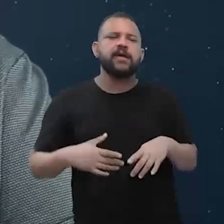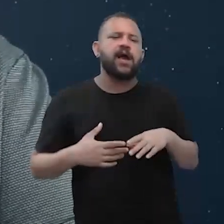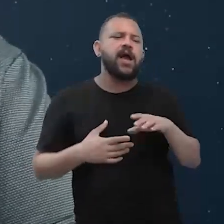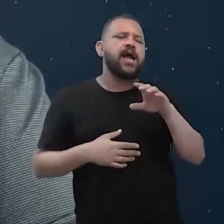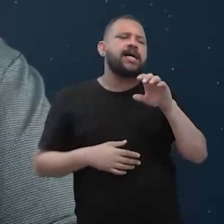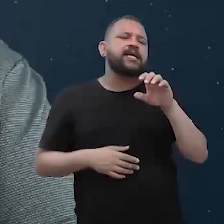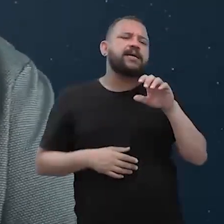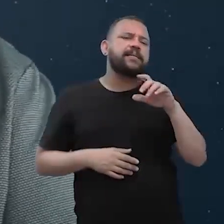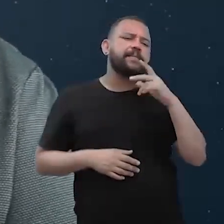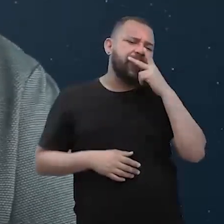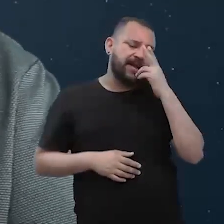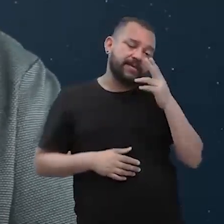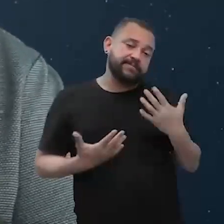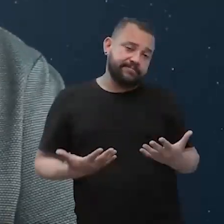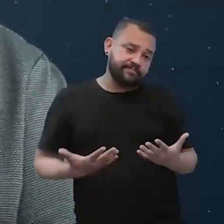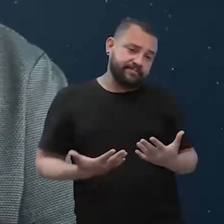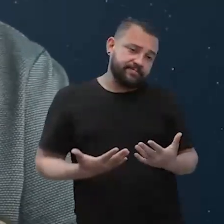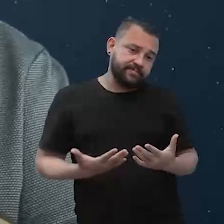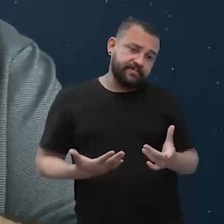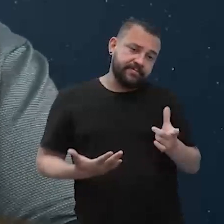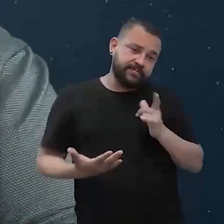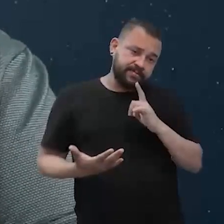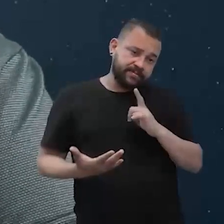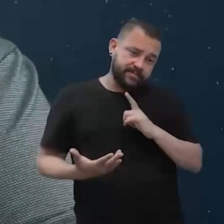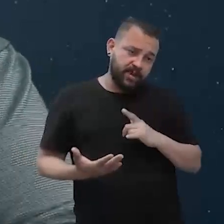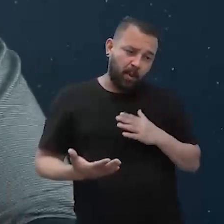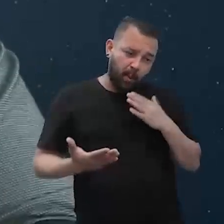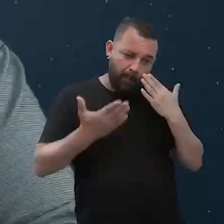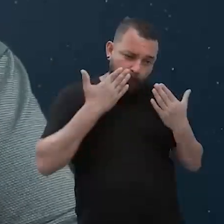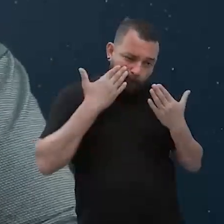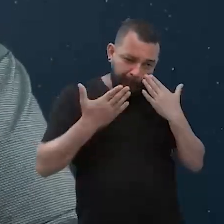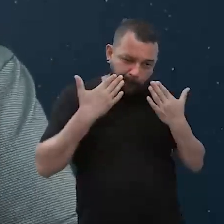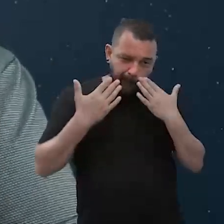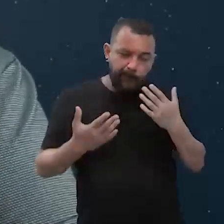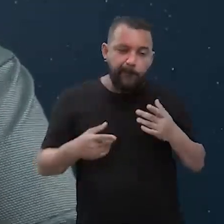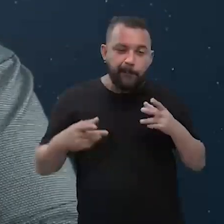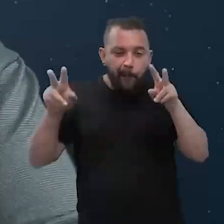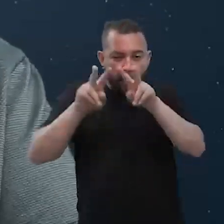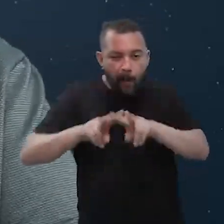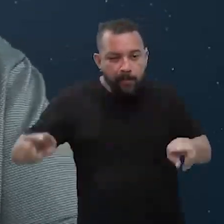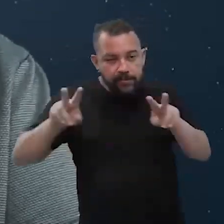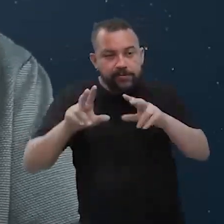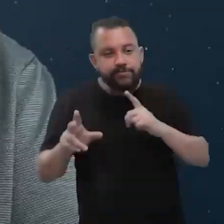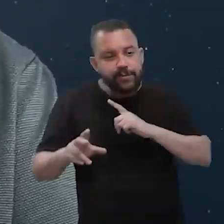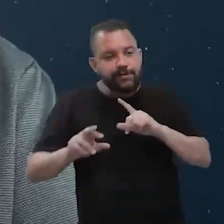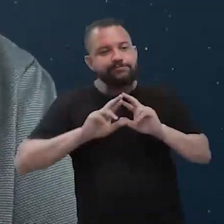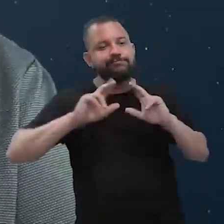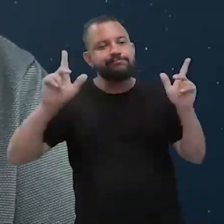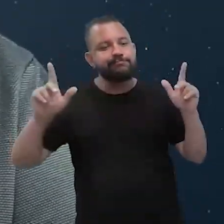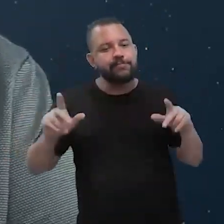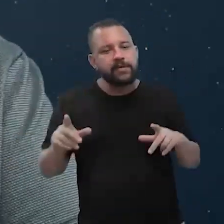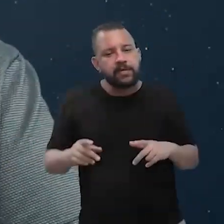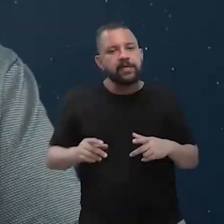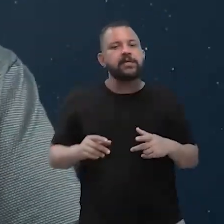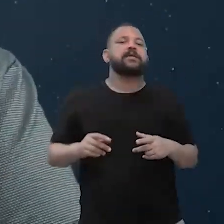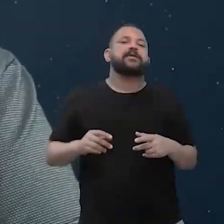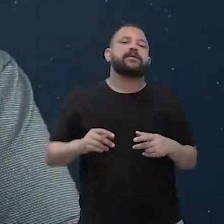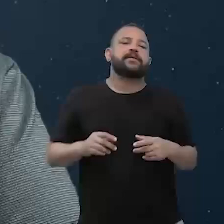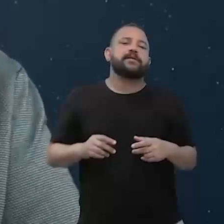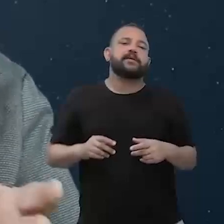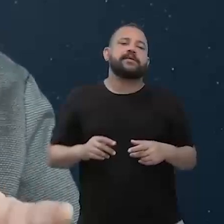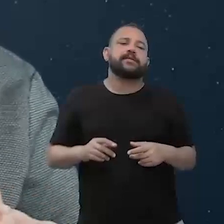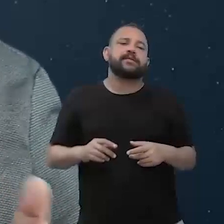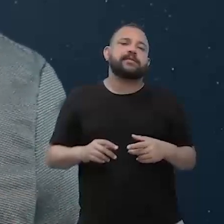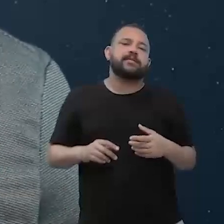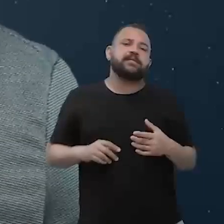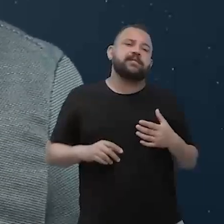é? Então, a gente pode fazer comparações observando o que há de diferença. A diferença entre seres, entre pessoas,